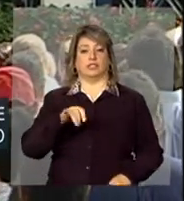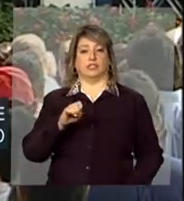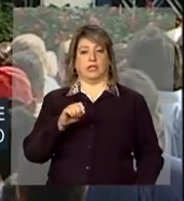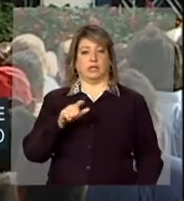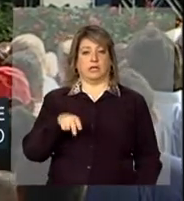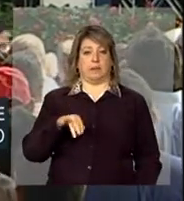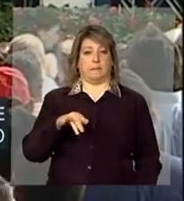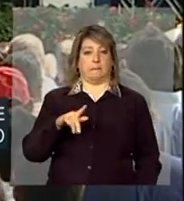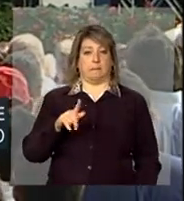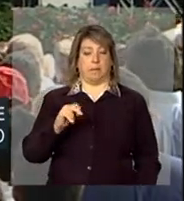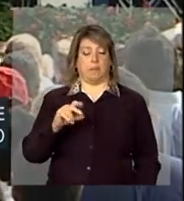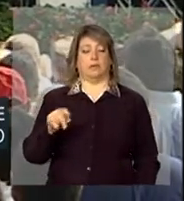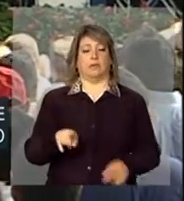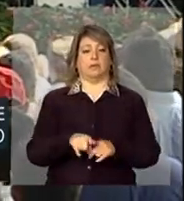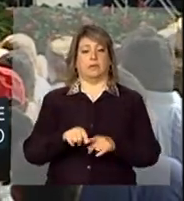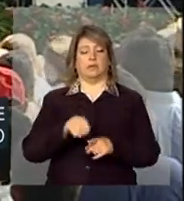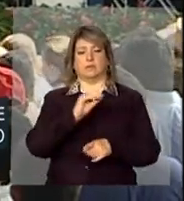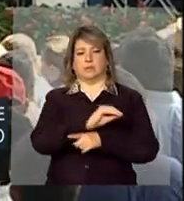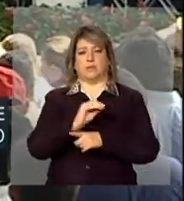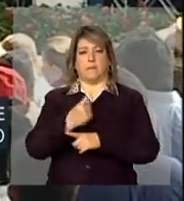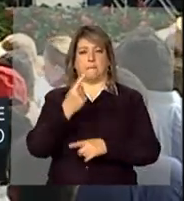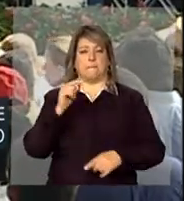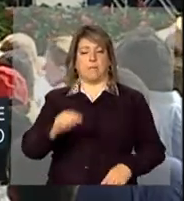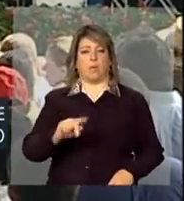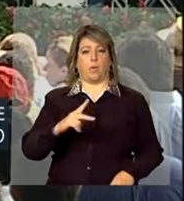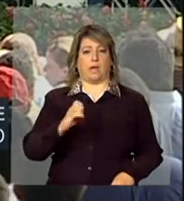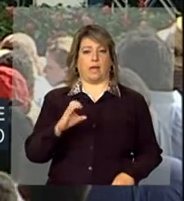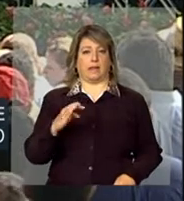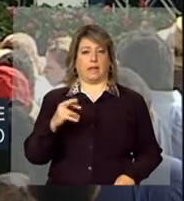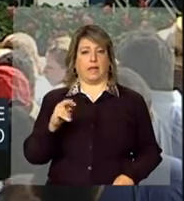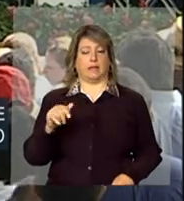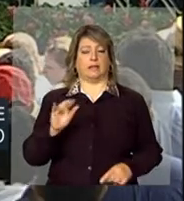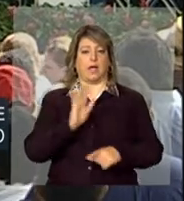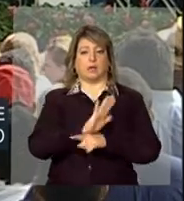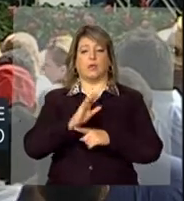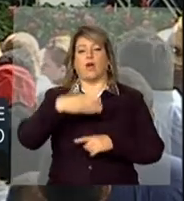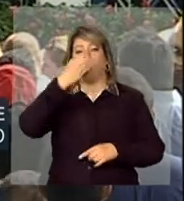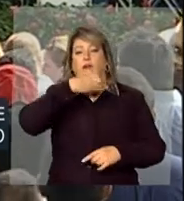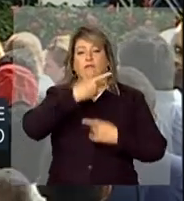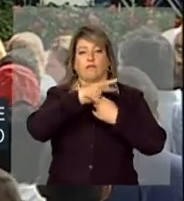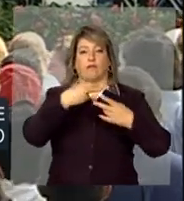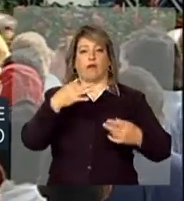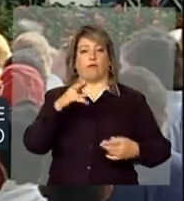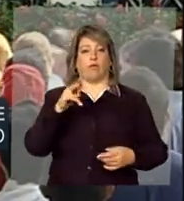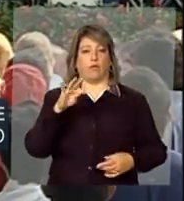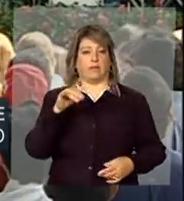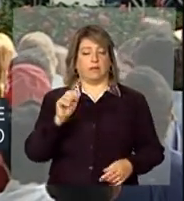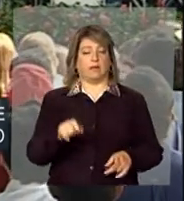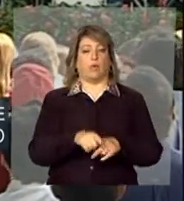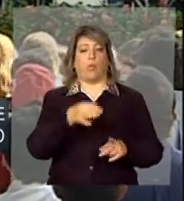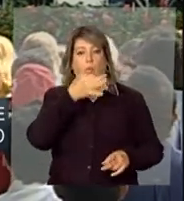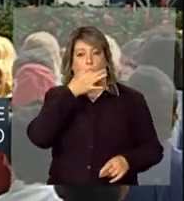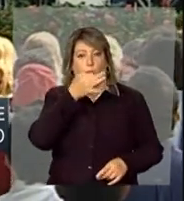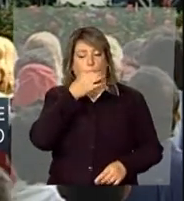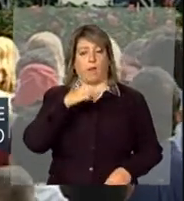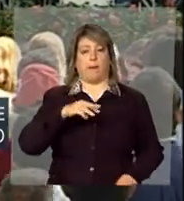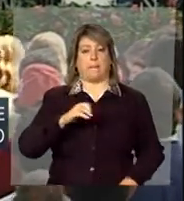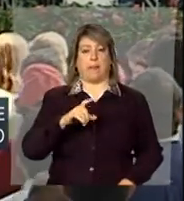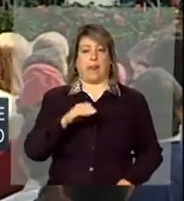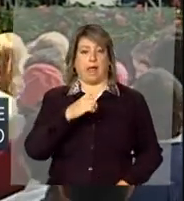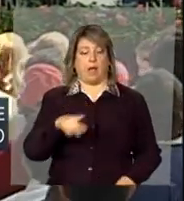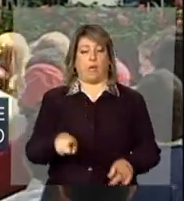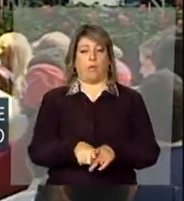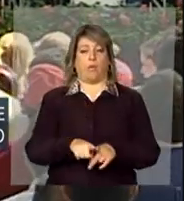terras e estimular, dessa forma, a fruticultura na região, com destaque para o cultivo de uva, melão,